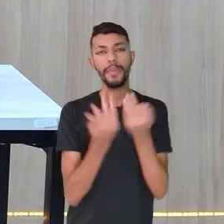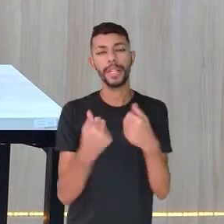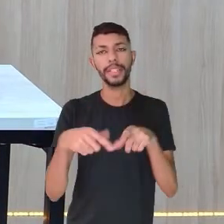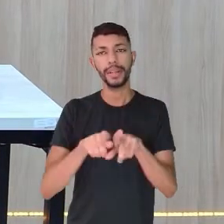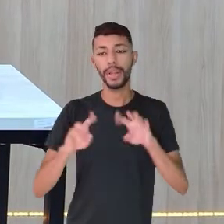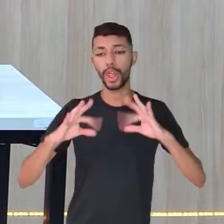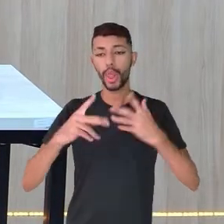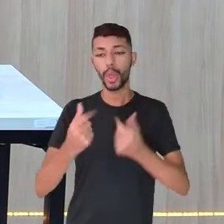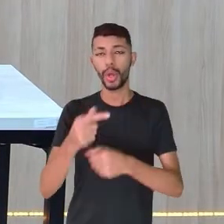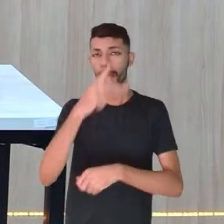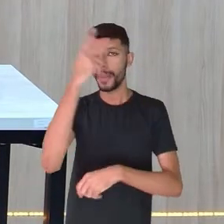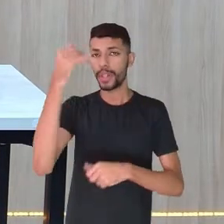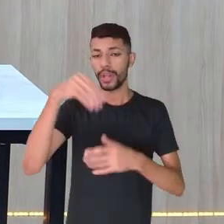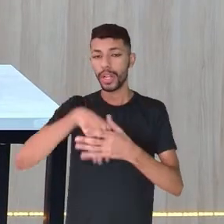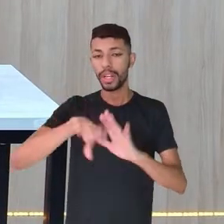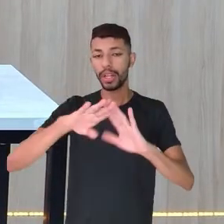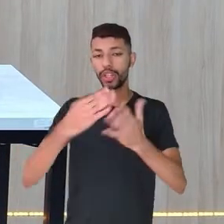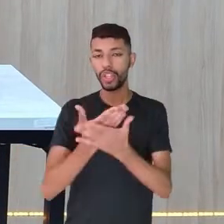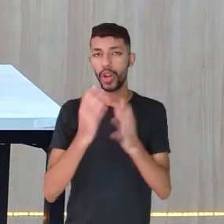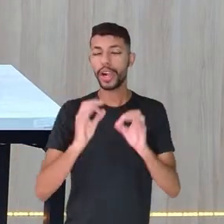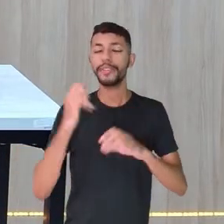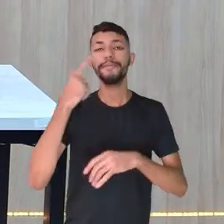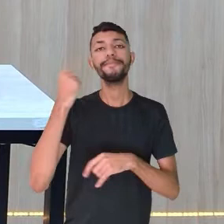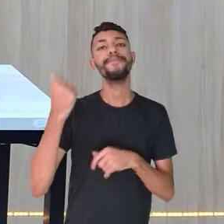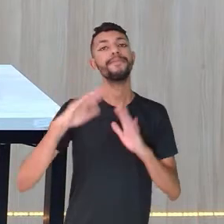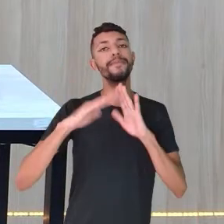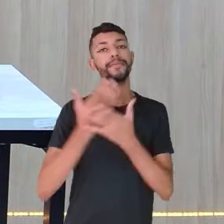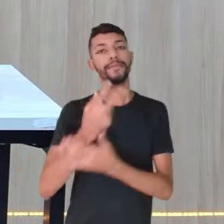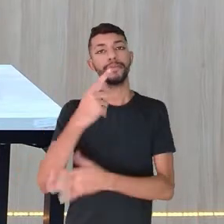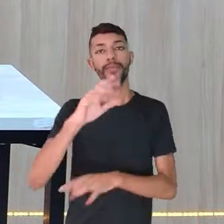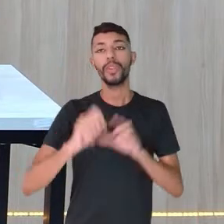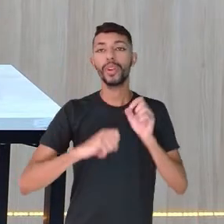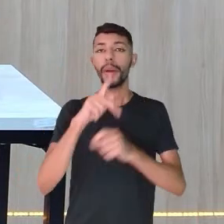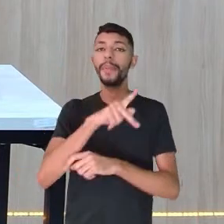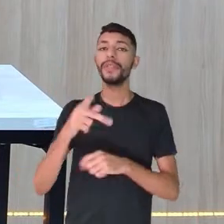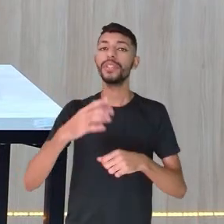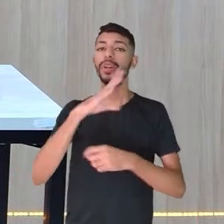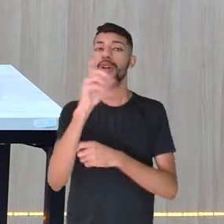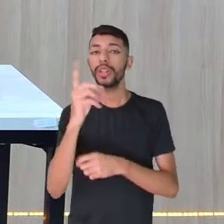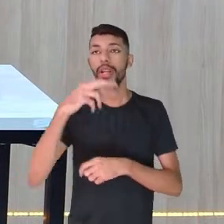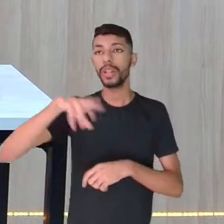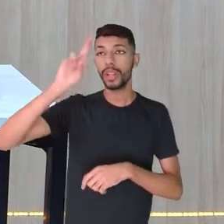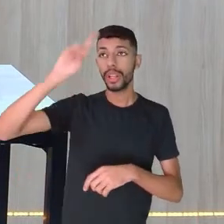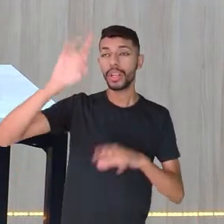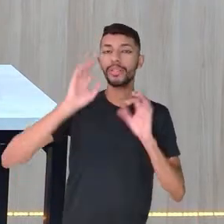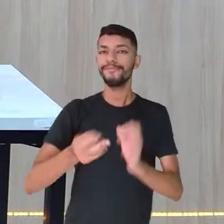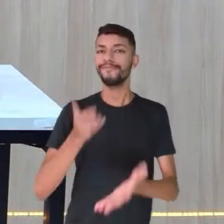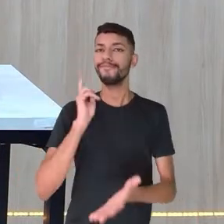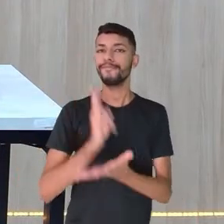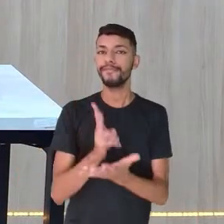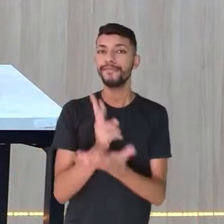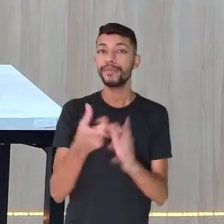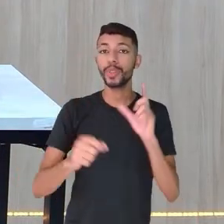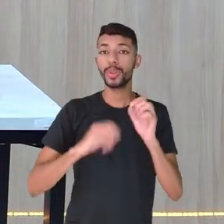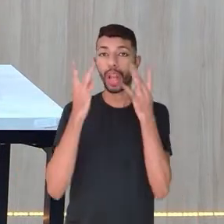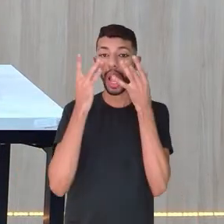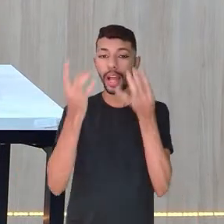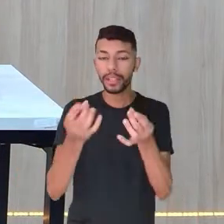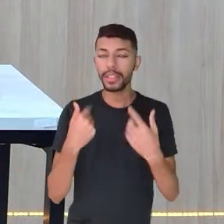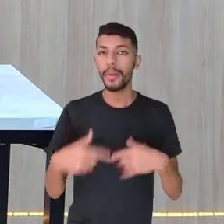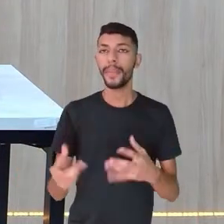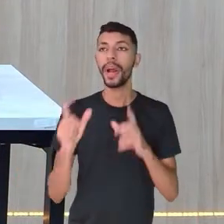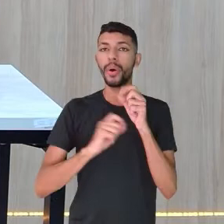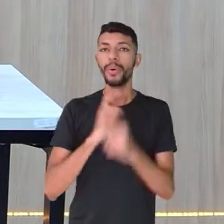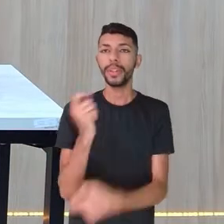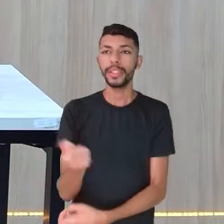na escola. Lá na escola de vocês, professores, coordenadores, gestores, estão aí atentos também para ouvir,